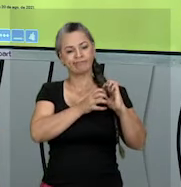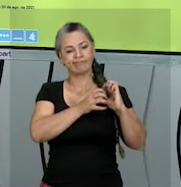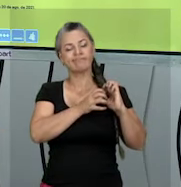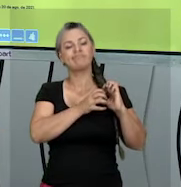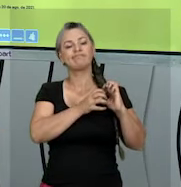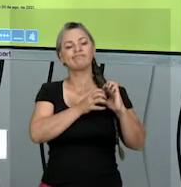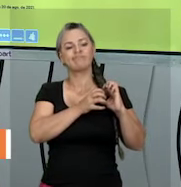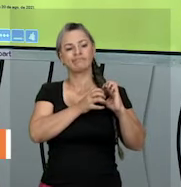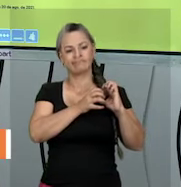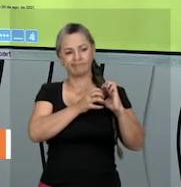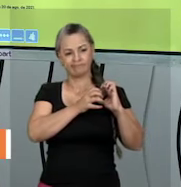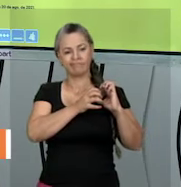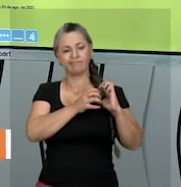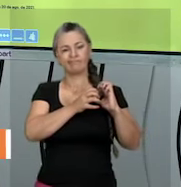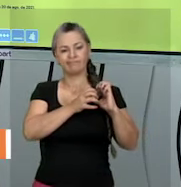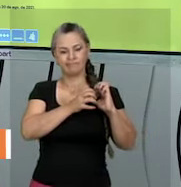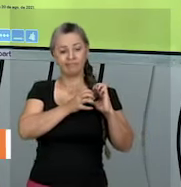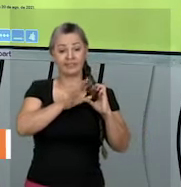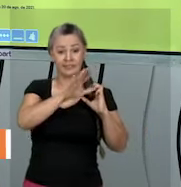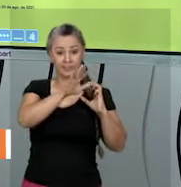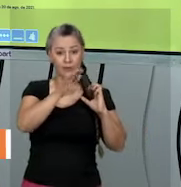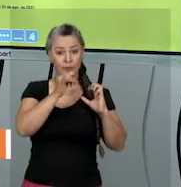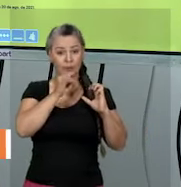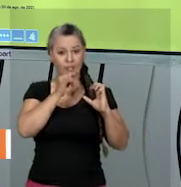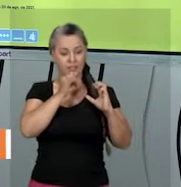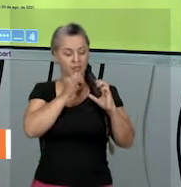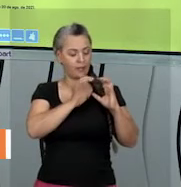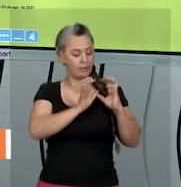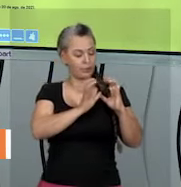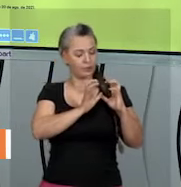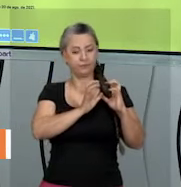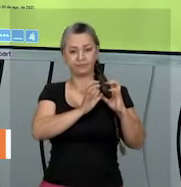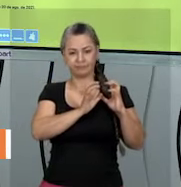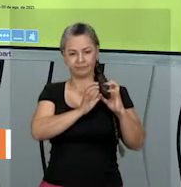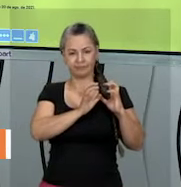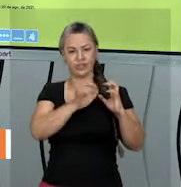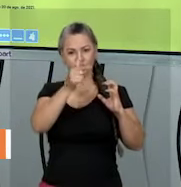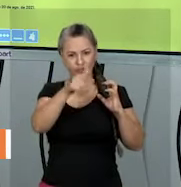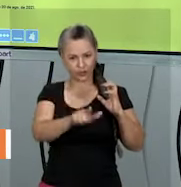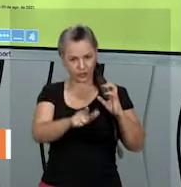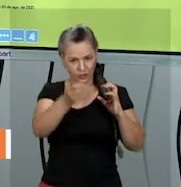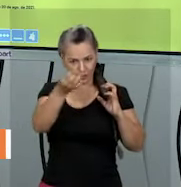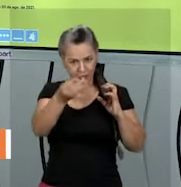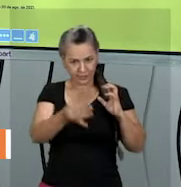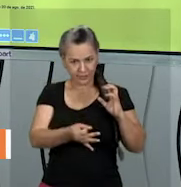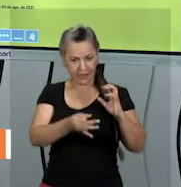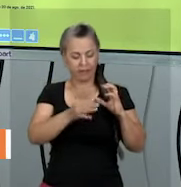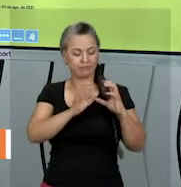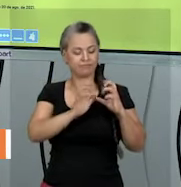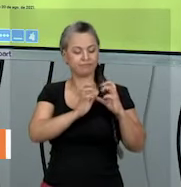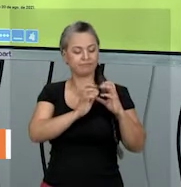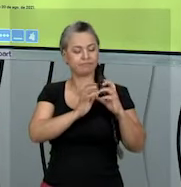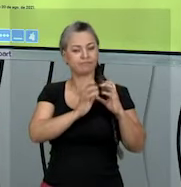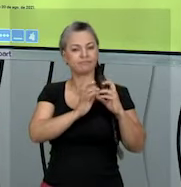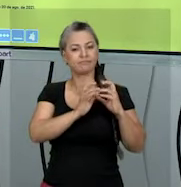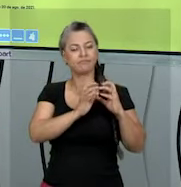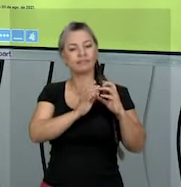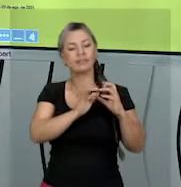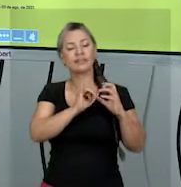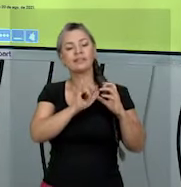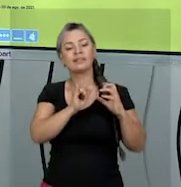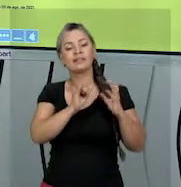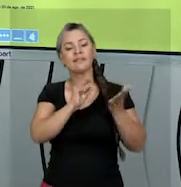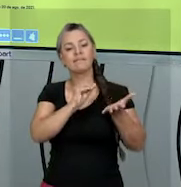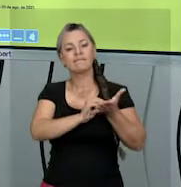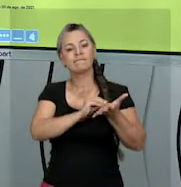área do nosso cérebro fica sem oxigênio e morre, é aí que